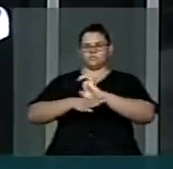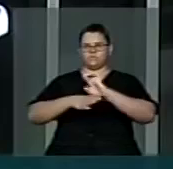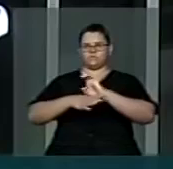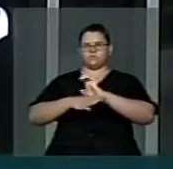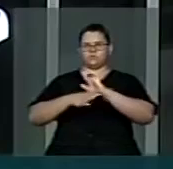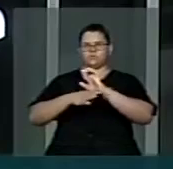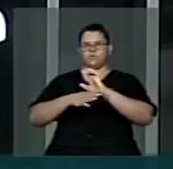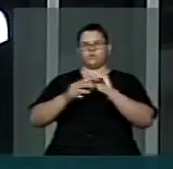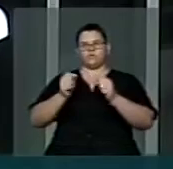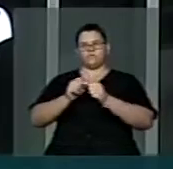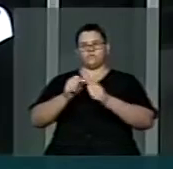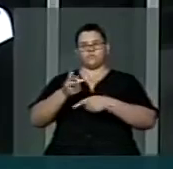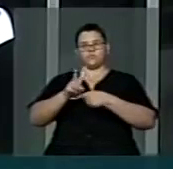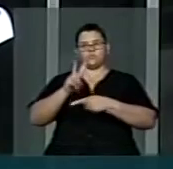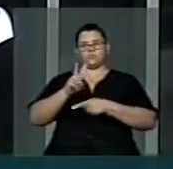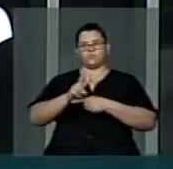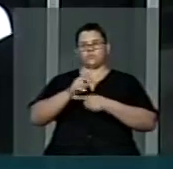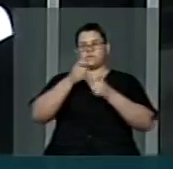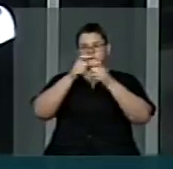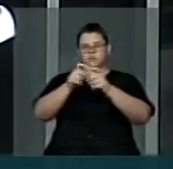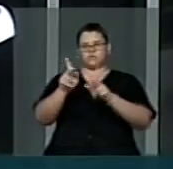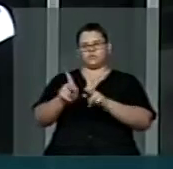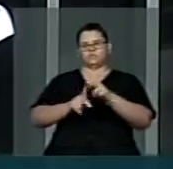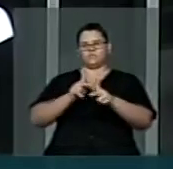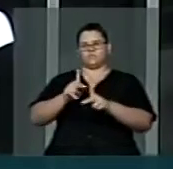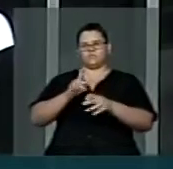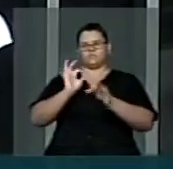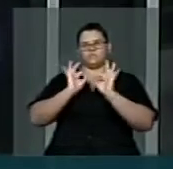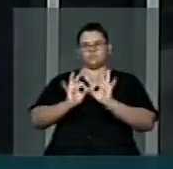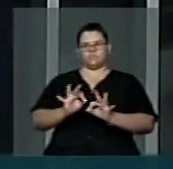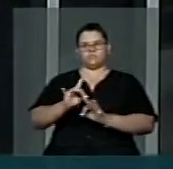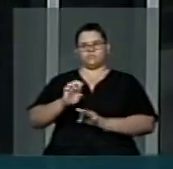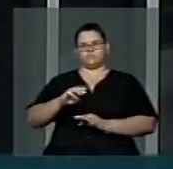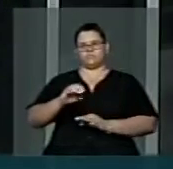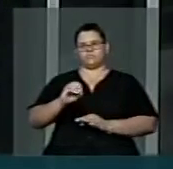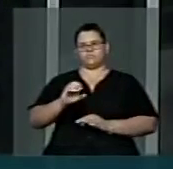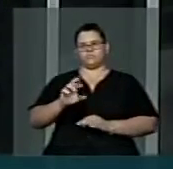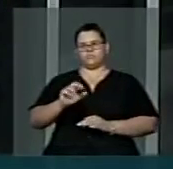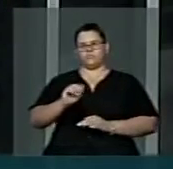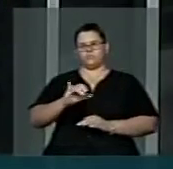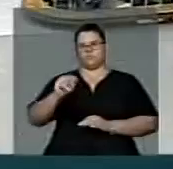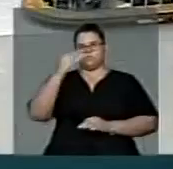guardião dos interesses públicos legitimados pela democracia. Muito obrigado, senhor presidente.